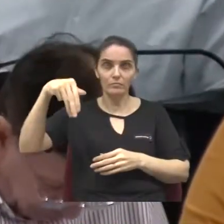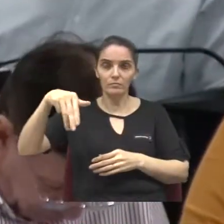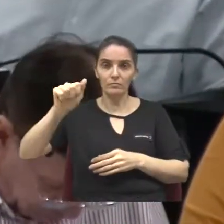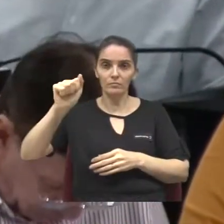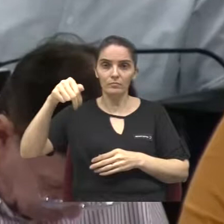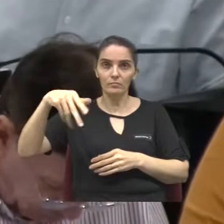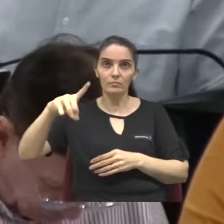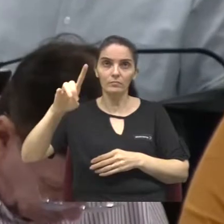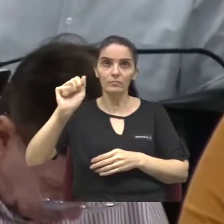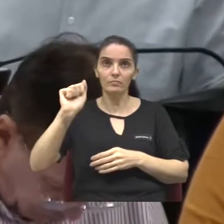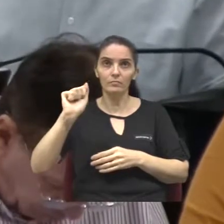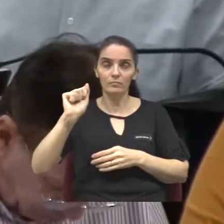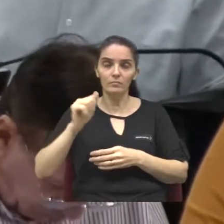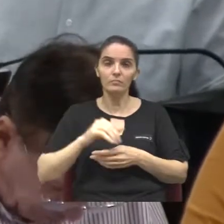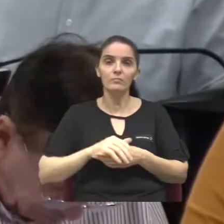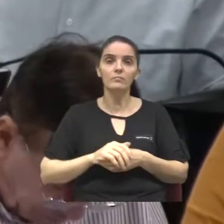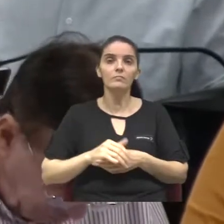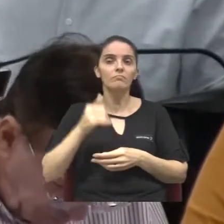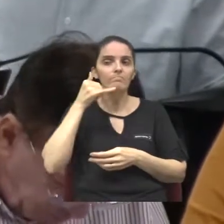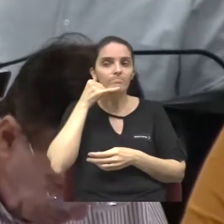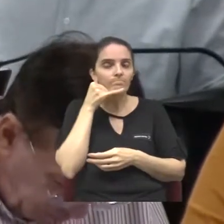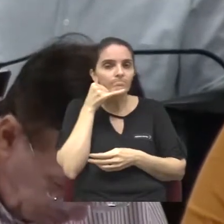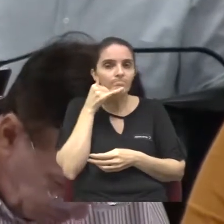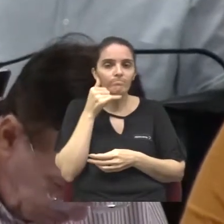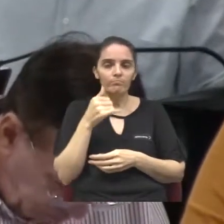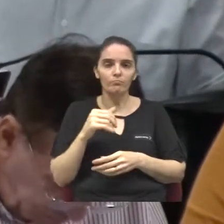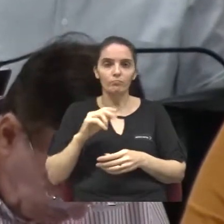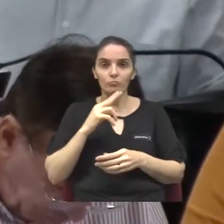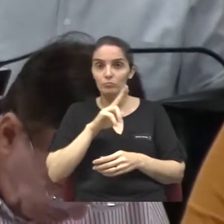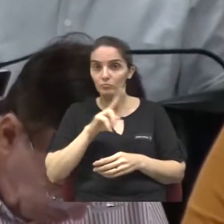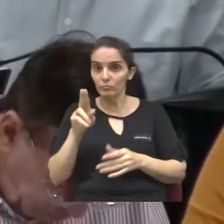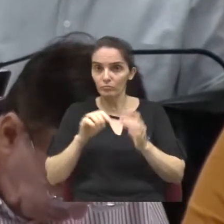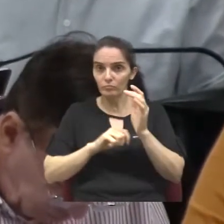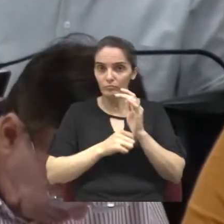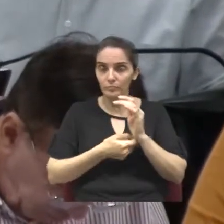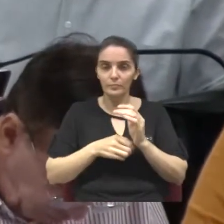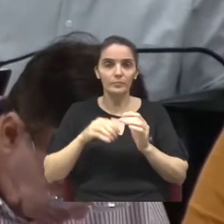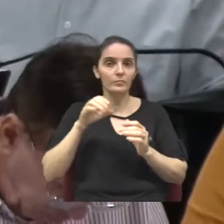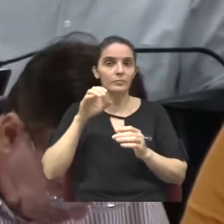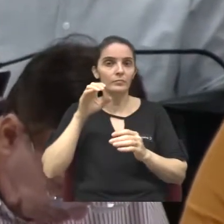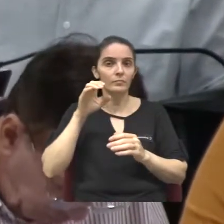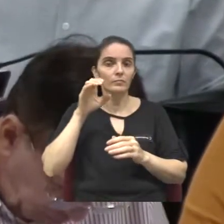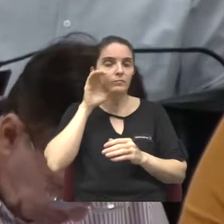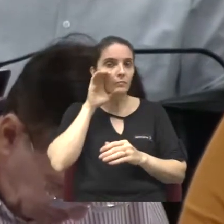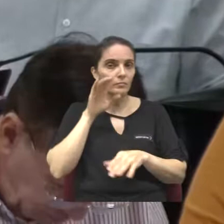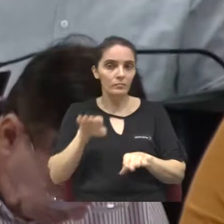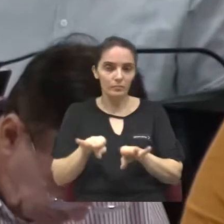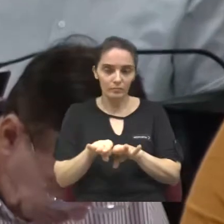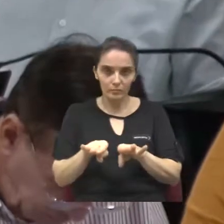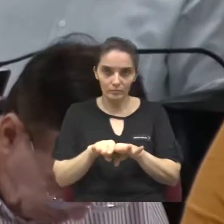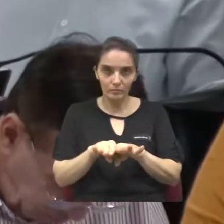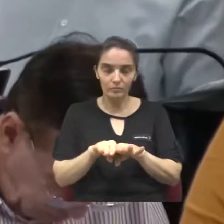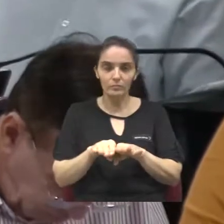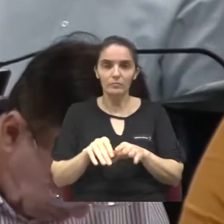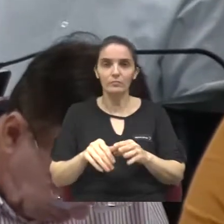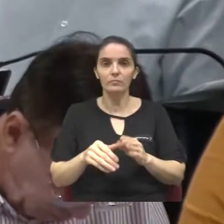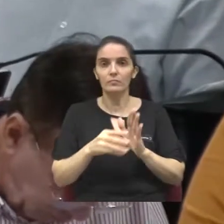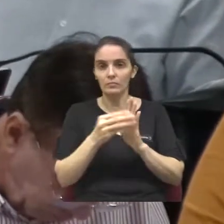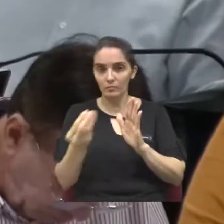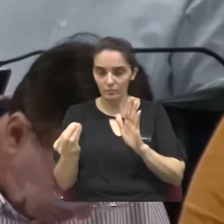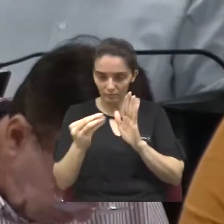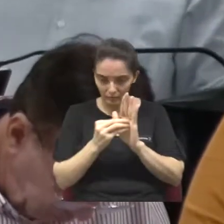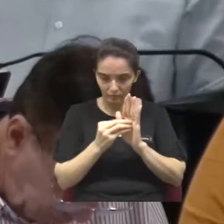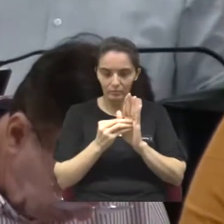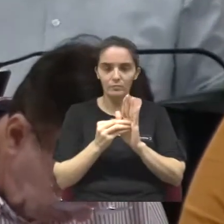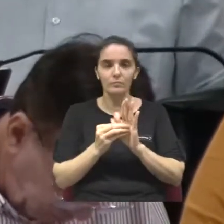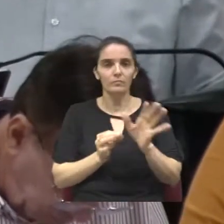sobre essa questão da denúncia anônima, a vereadora Constância, que também incluiu uma emenda,